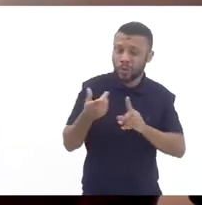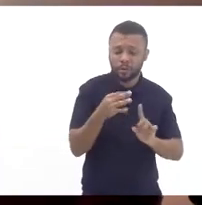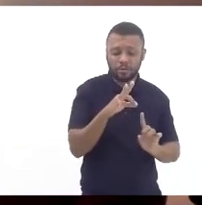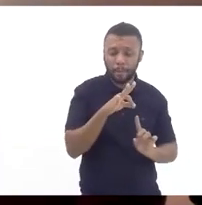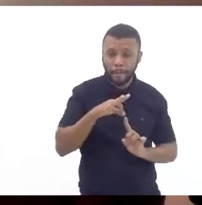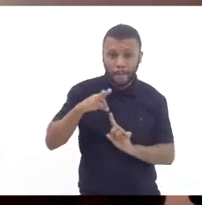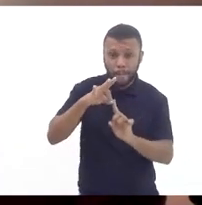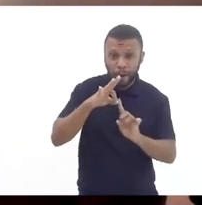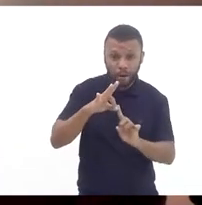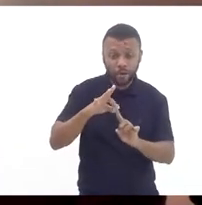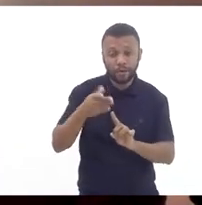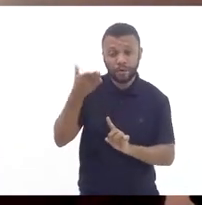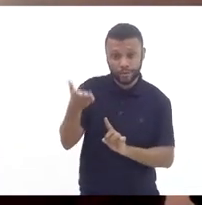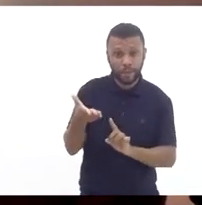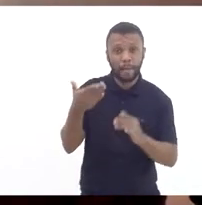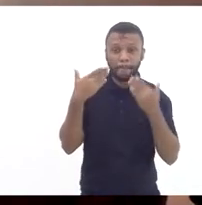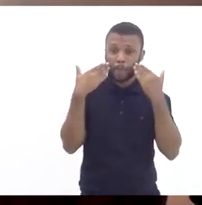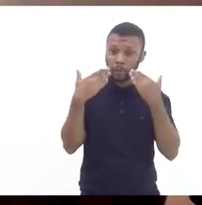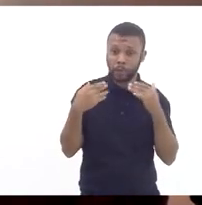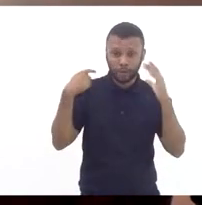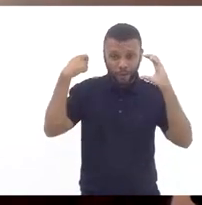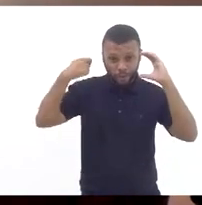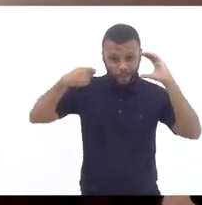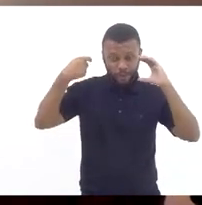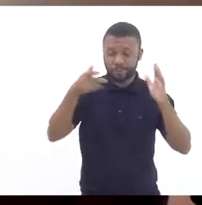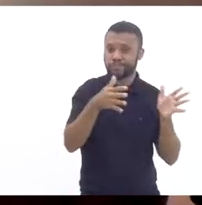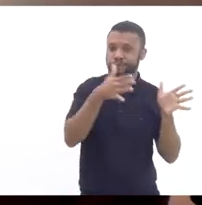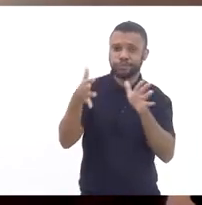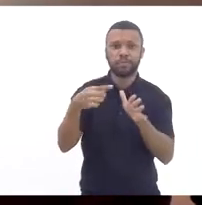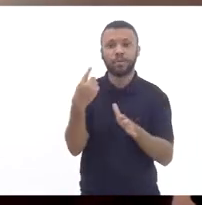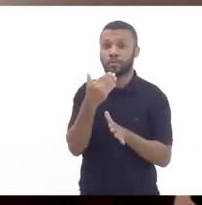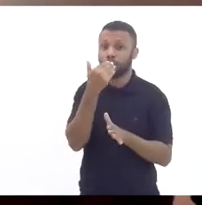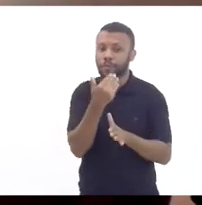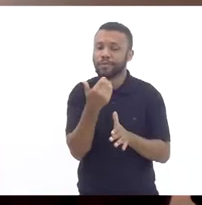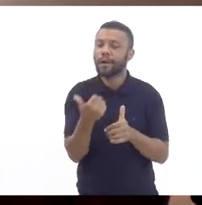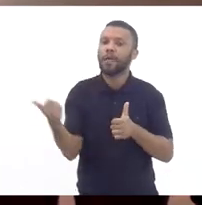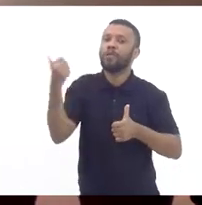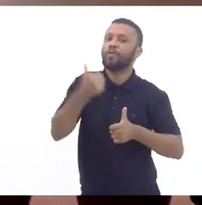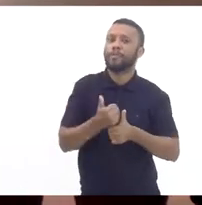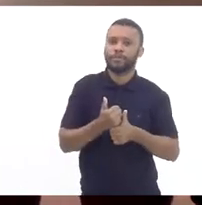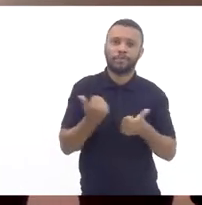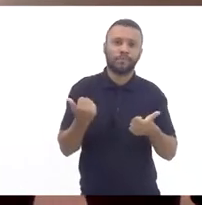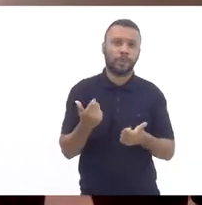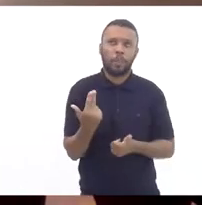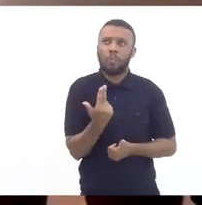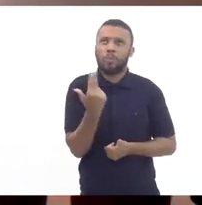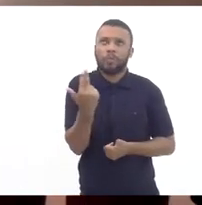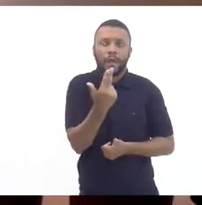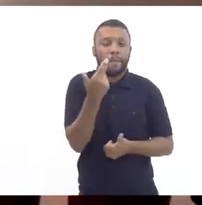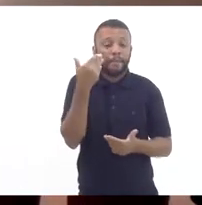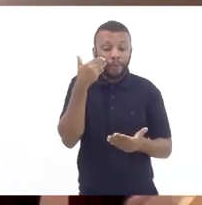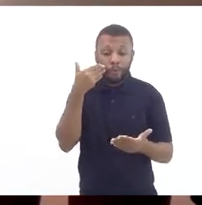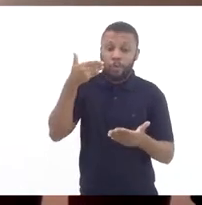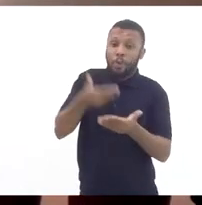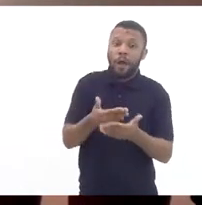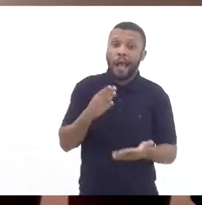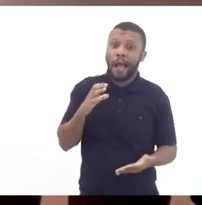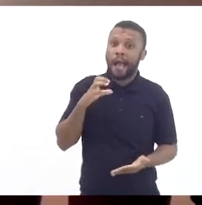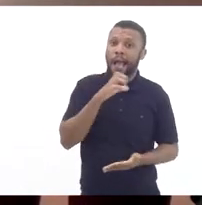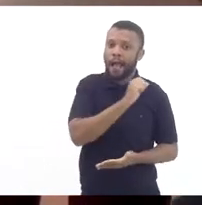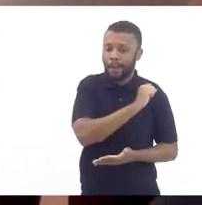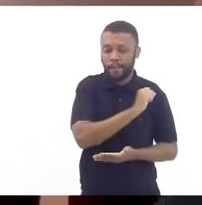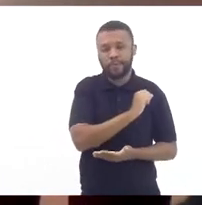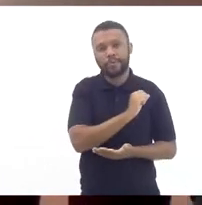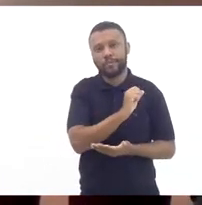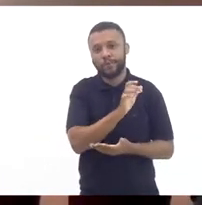vídeo. Nós estamos fazendo a substituição. Não temos como fazer de uma vez, e a ferrovia, em um mês,